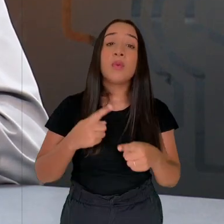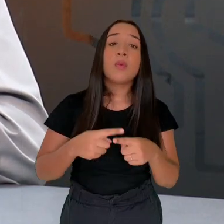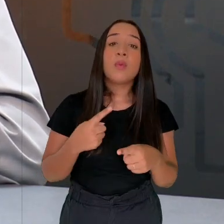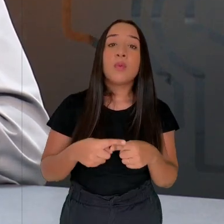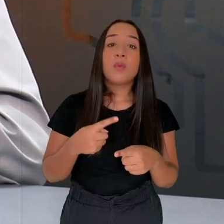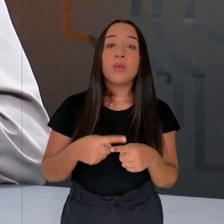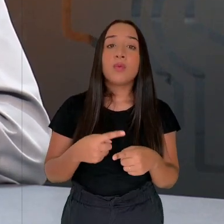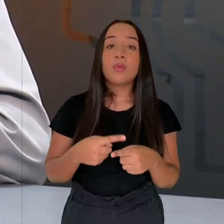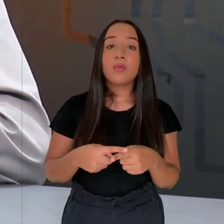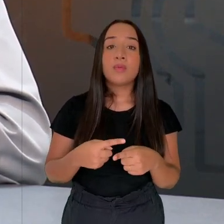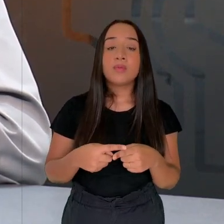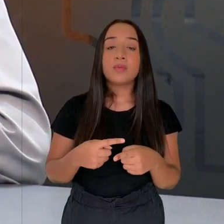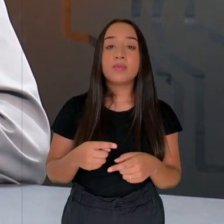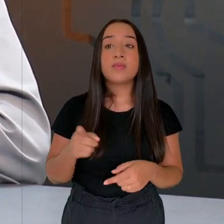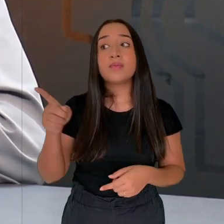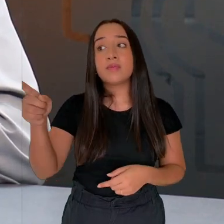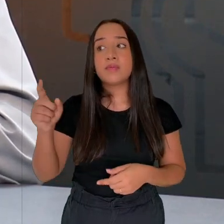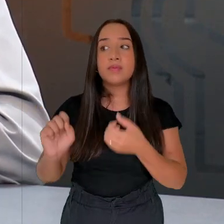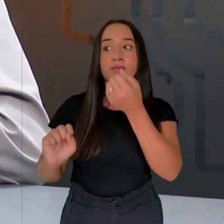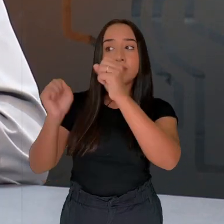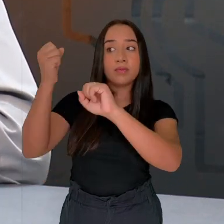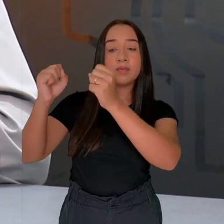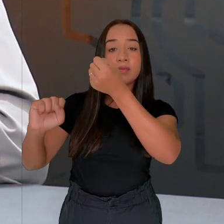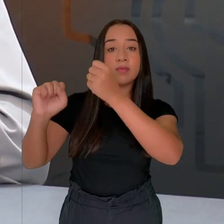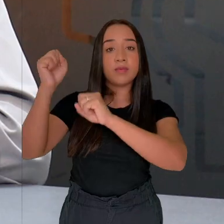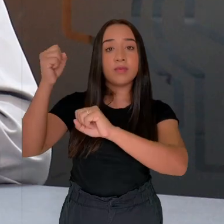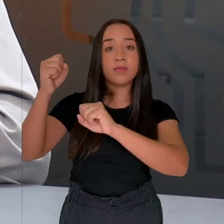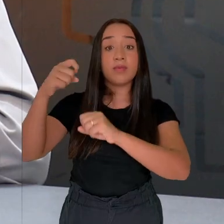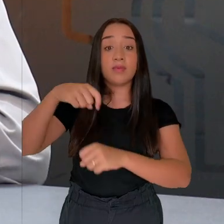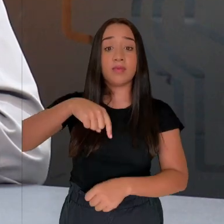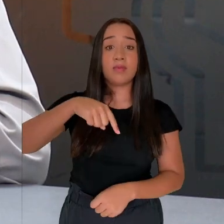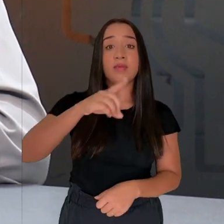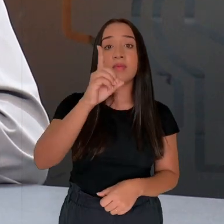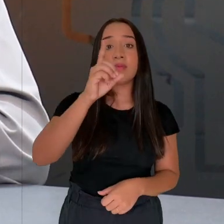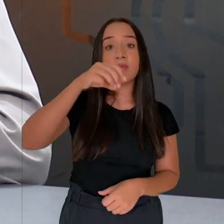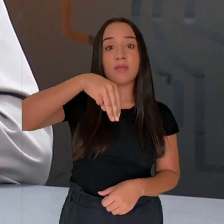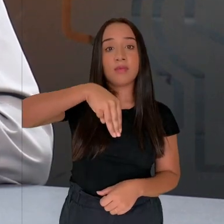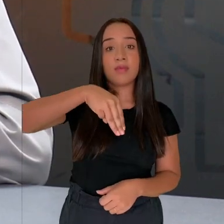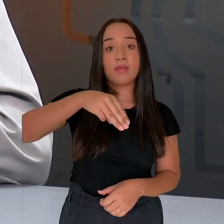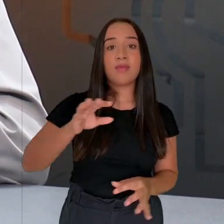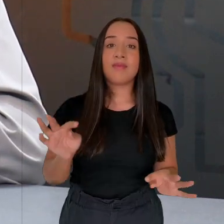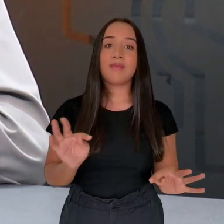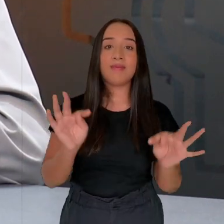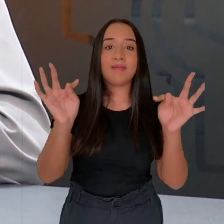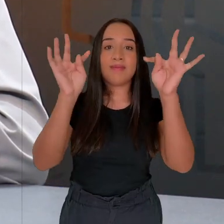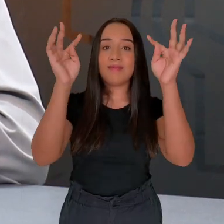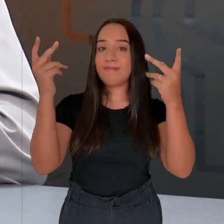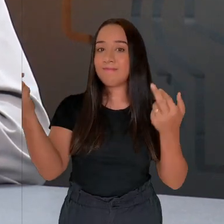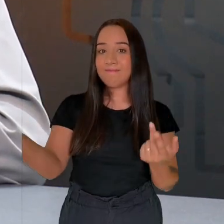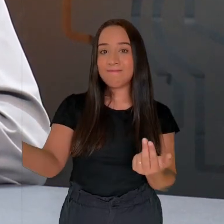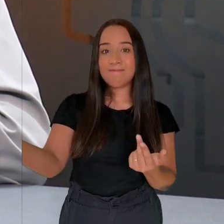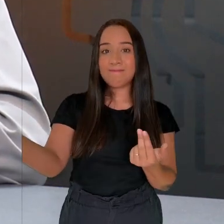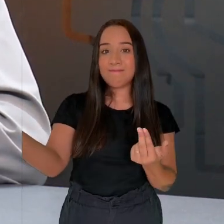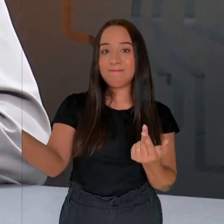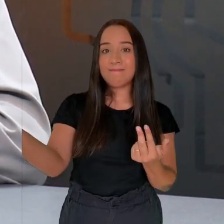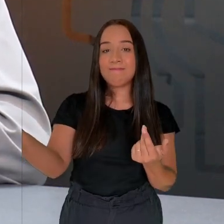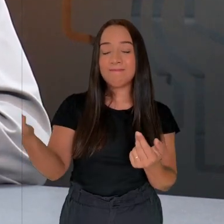nosso foco ele é o diagnóstico. A gente precisa ser assertivo no diagnóstico para não penalizar e